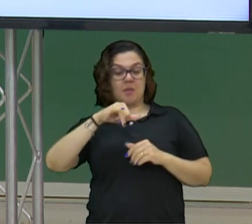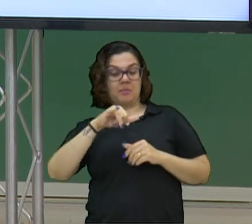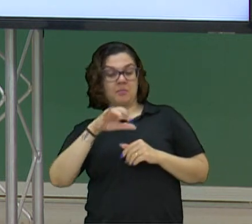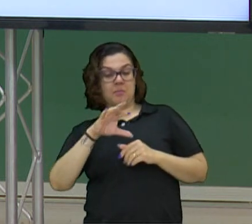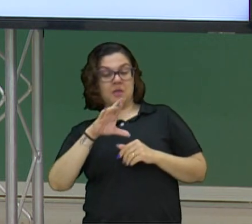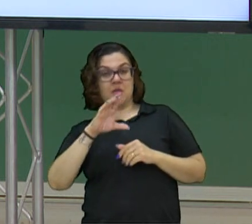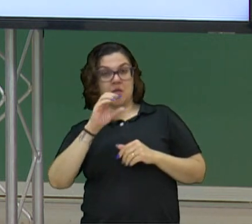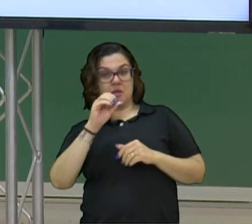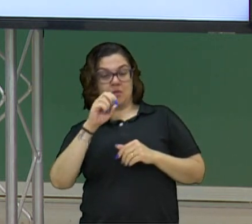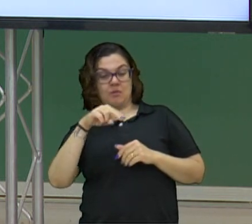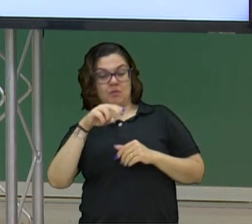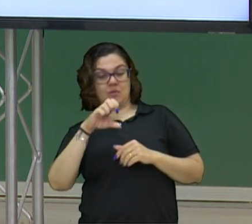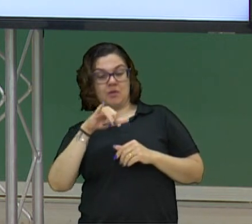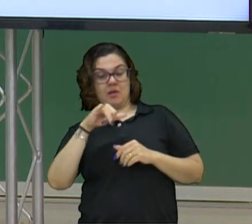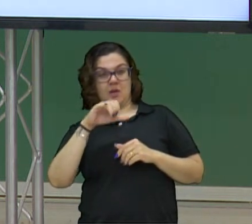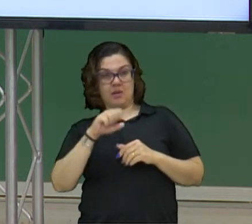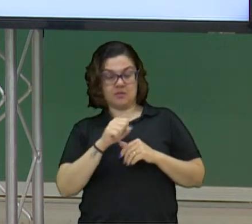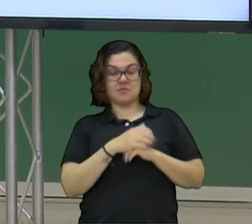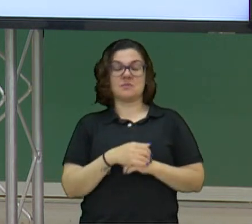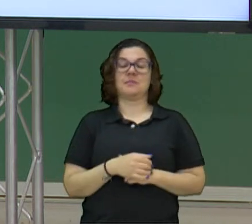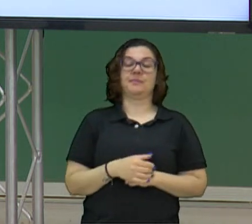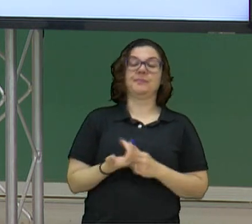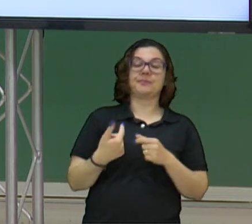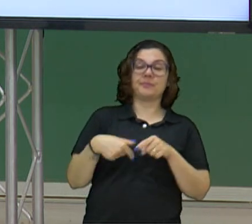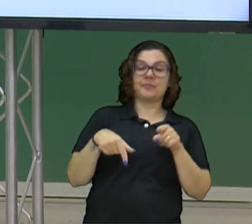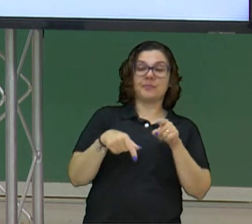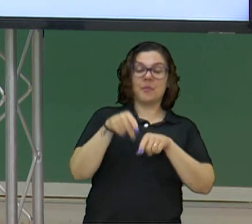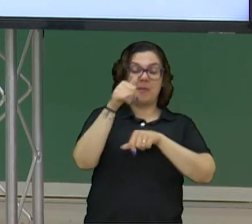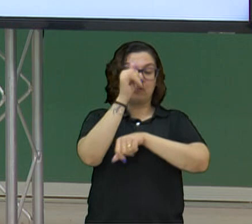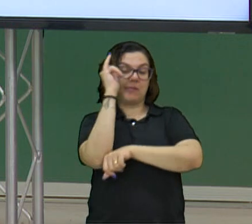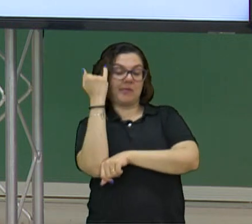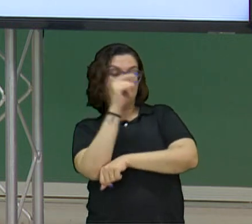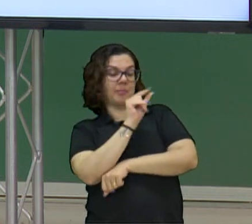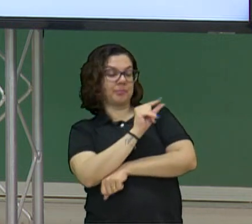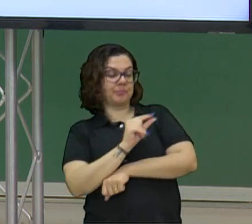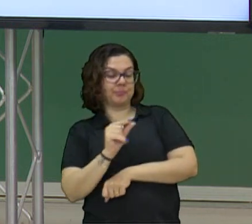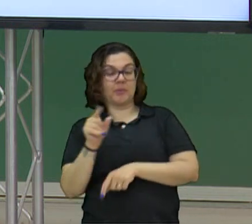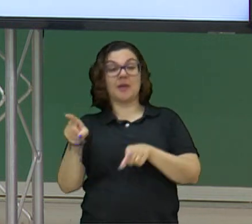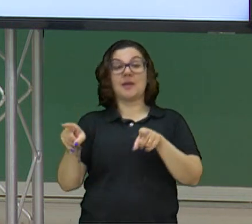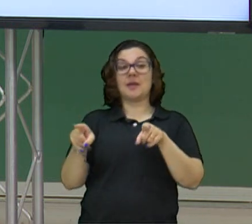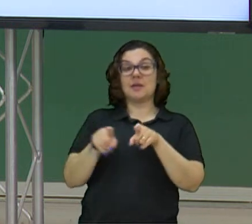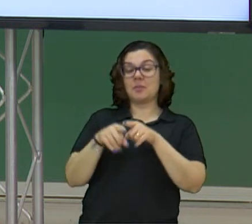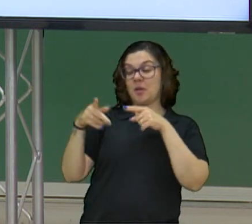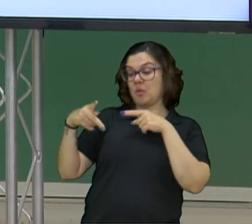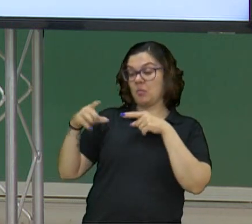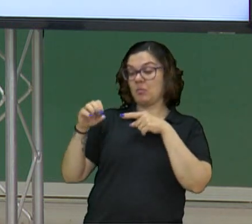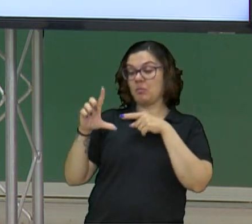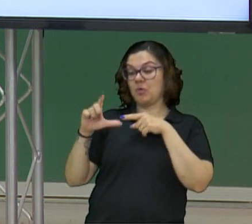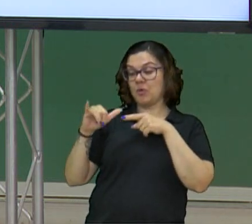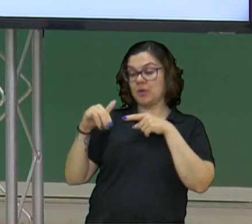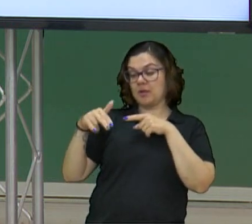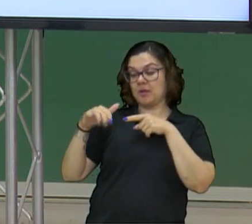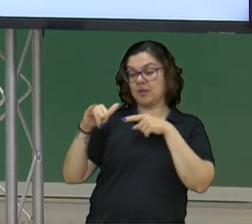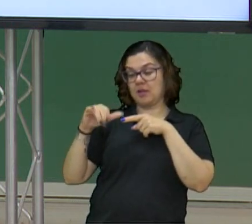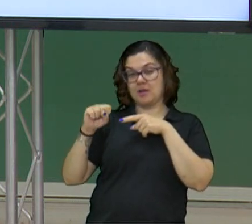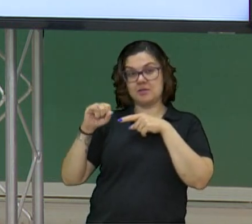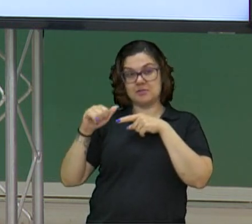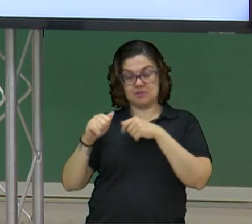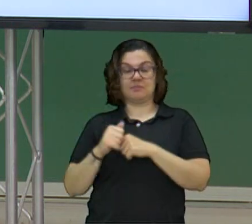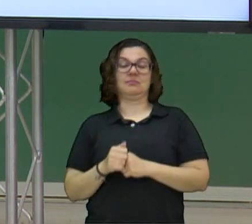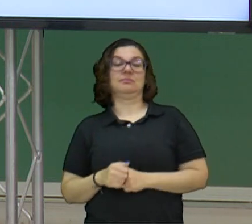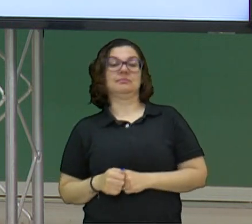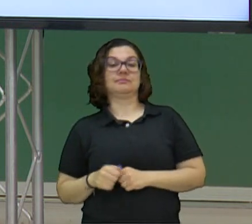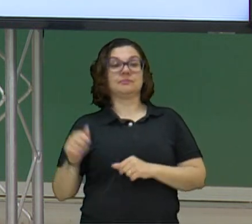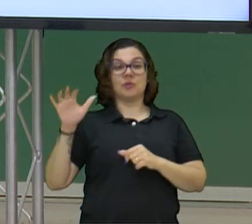pequenas ilhas também ea polinésia também regiões de pequenos arquipélagos e austrália